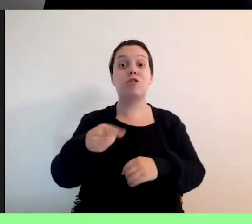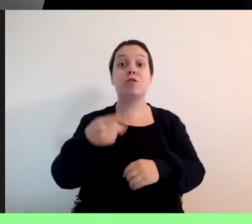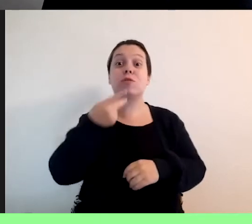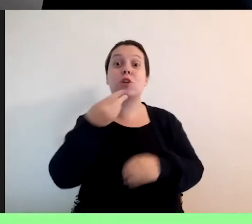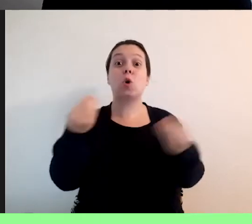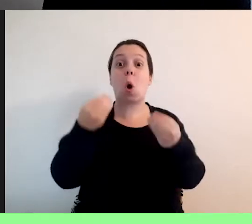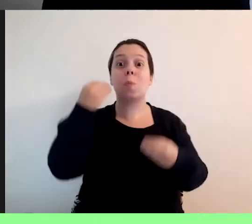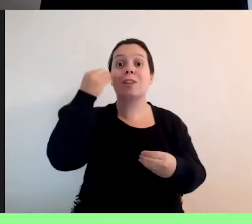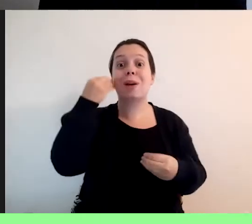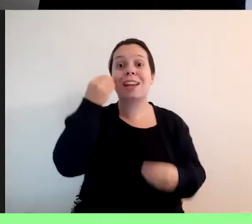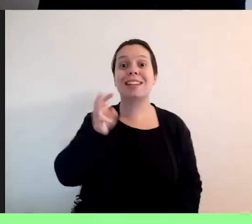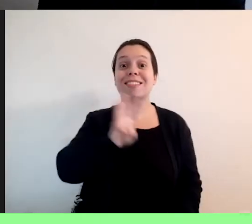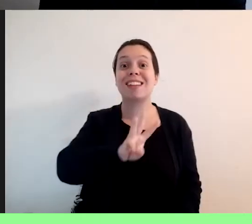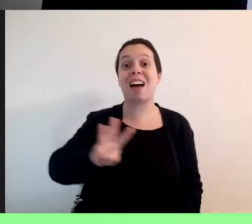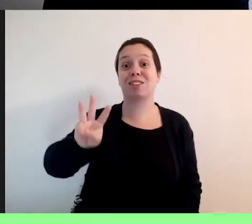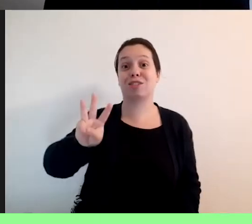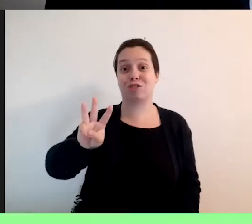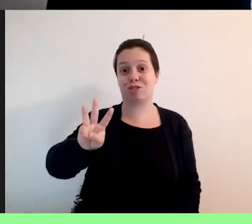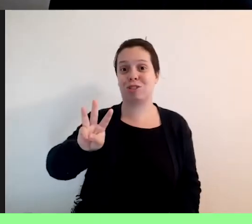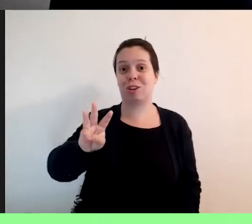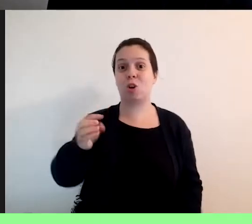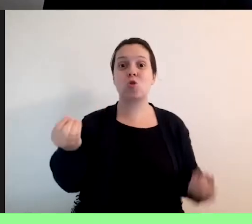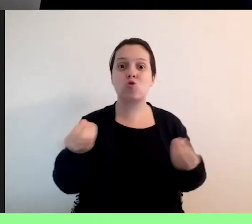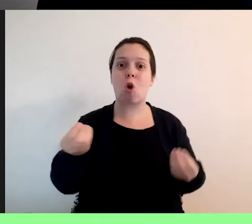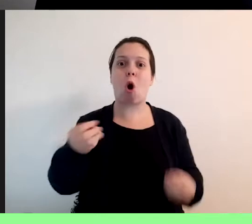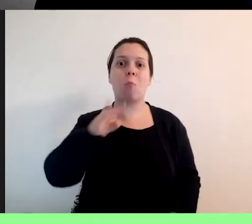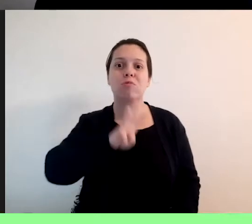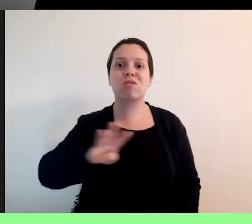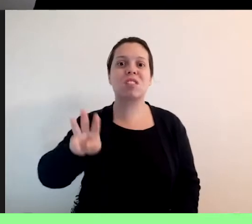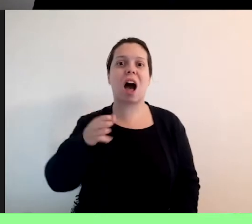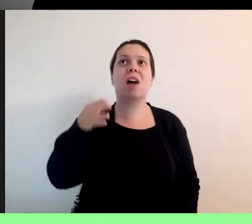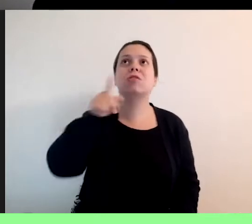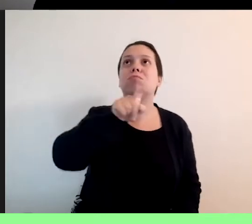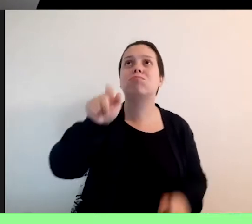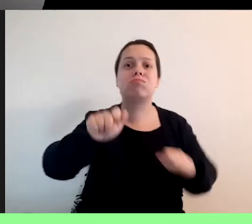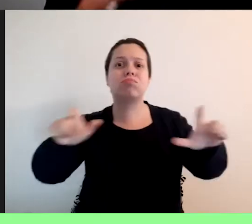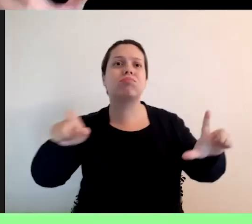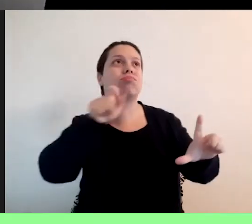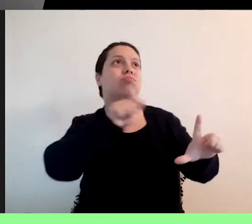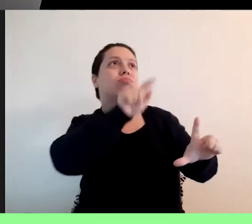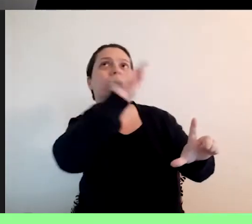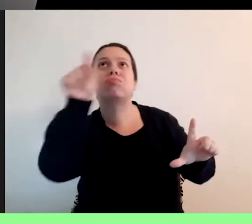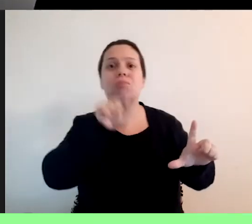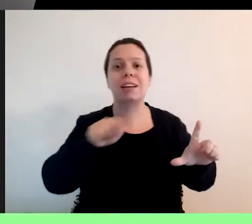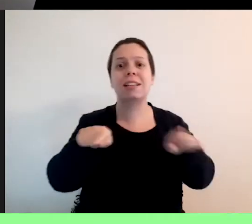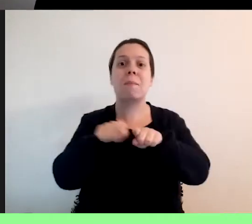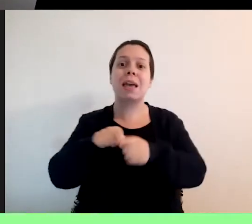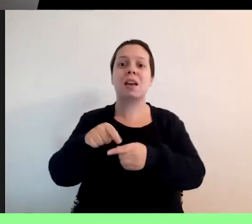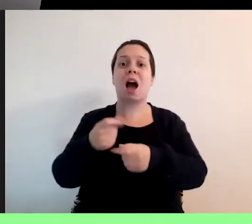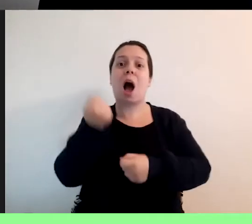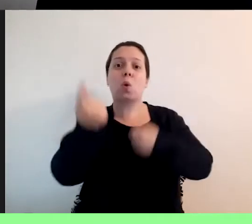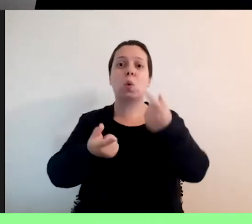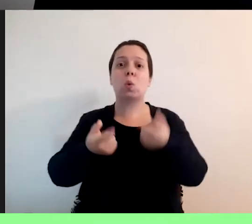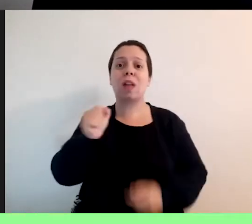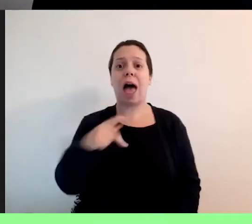sites, né, da acessibilidade, dessa usabilidade dos sites e alguns aplicativos, e de um conceito mais amplo assim sobre